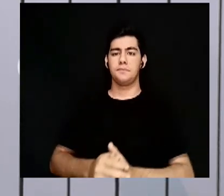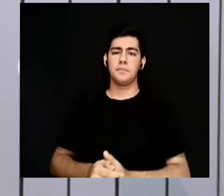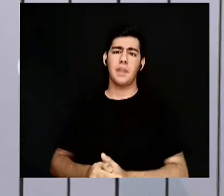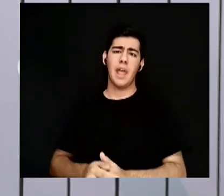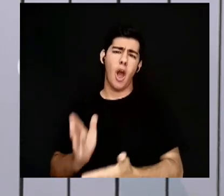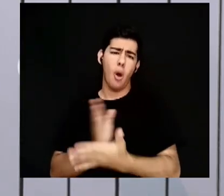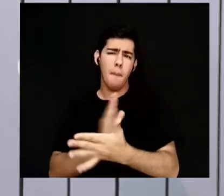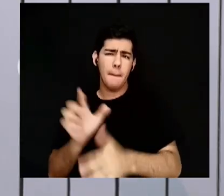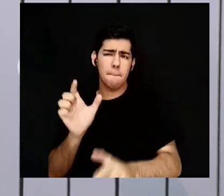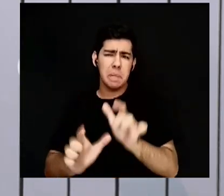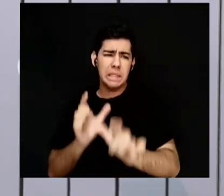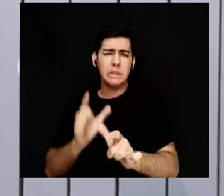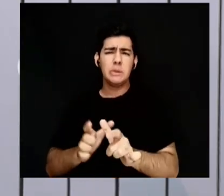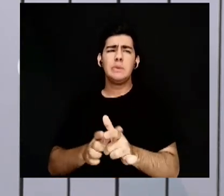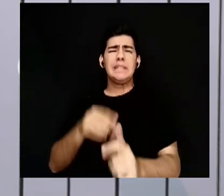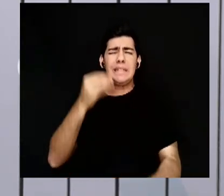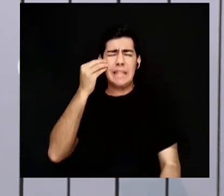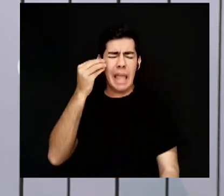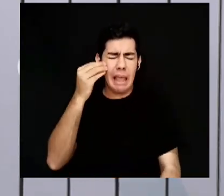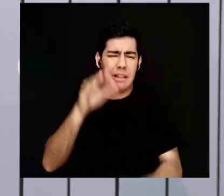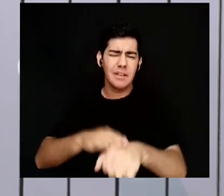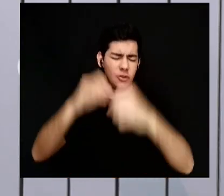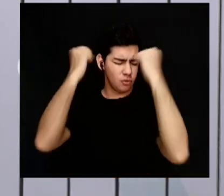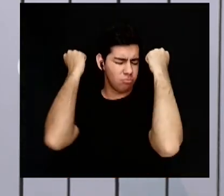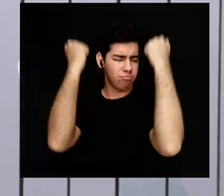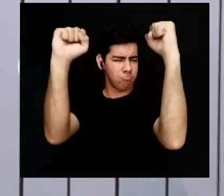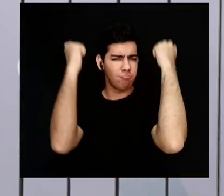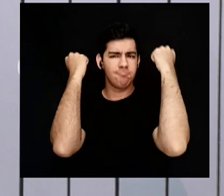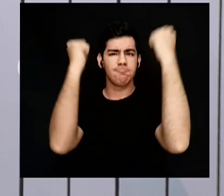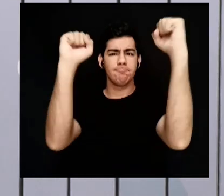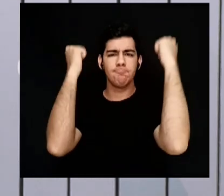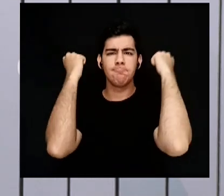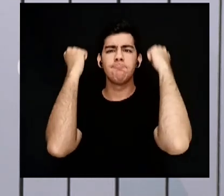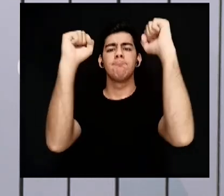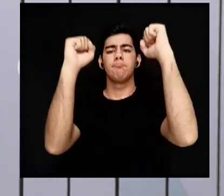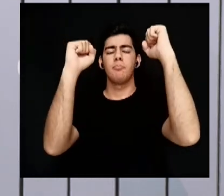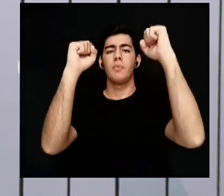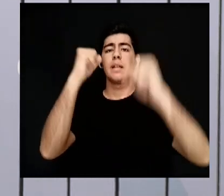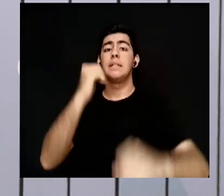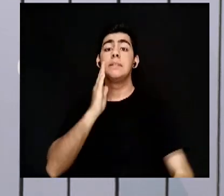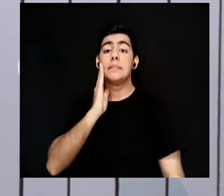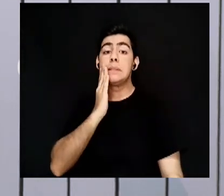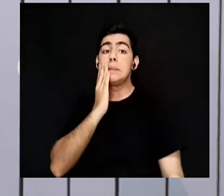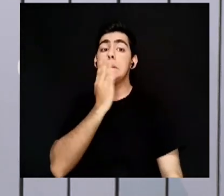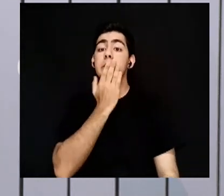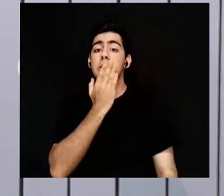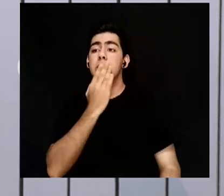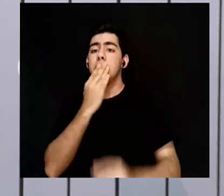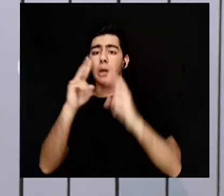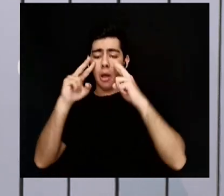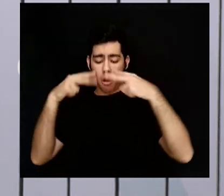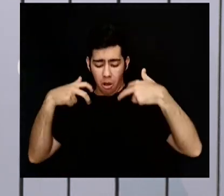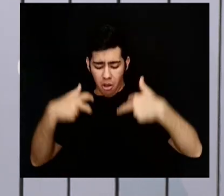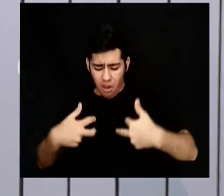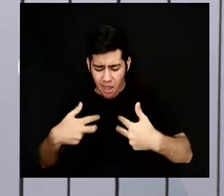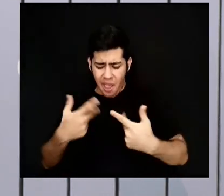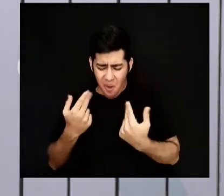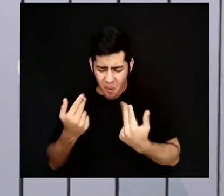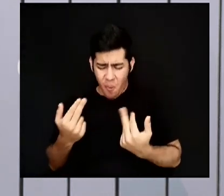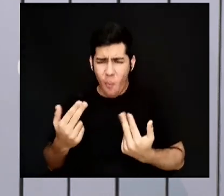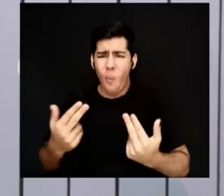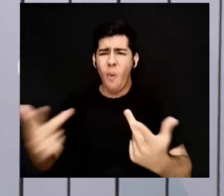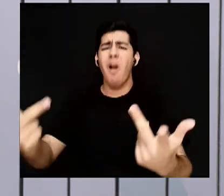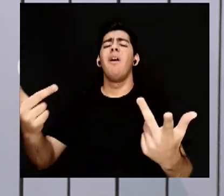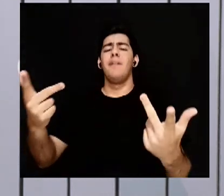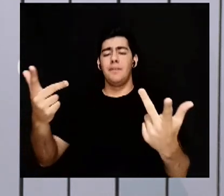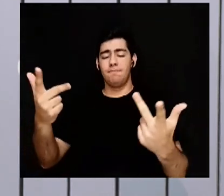dieta, faz o exercício físico e mesmo assim não vê resultado. É importante a gente entender o papel do metabolismo e também dos